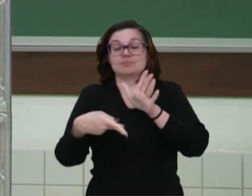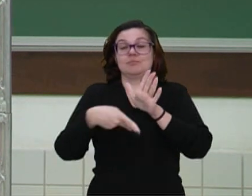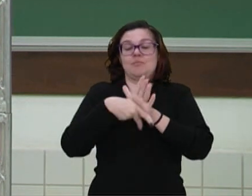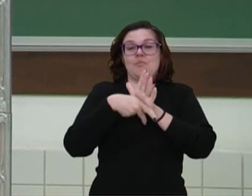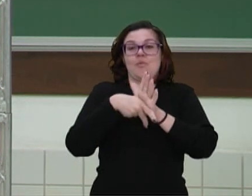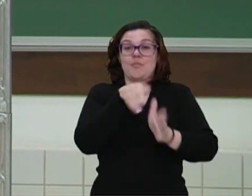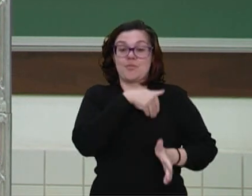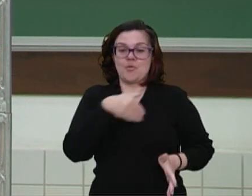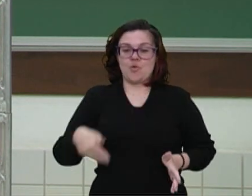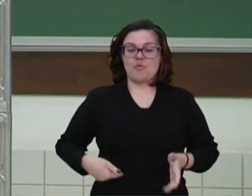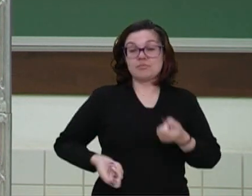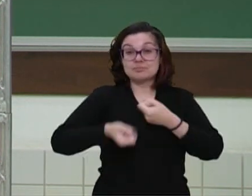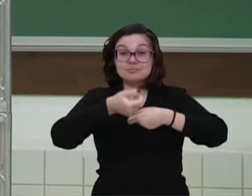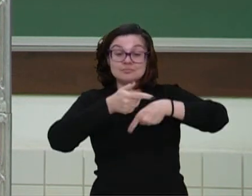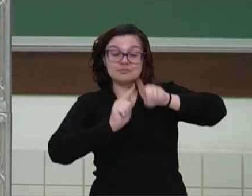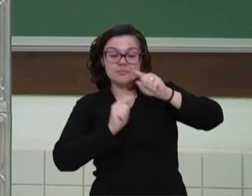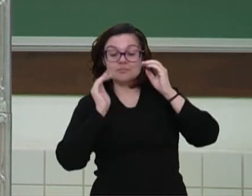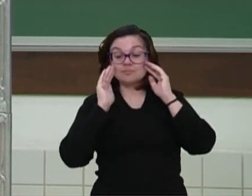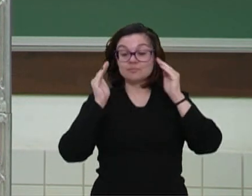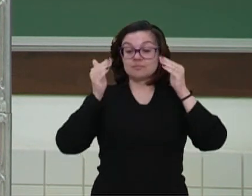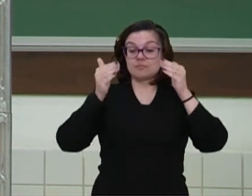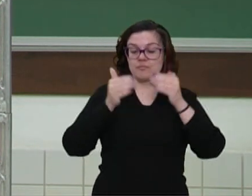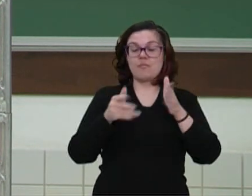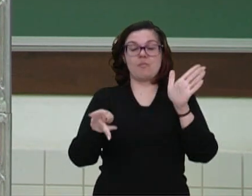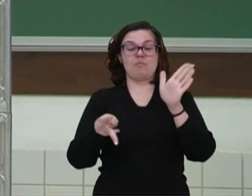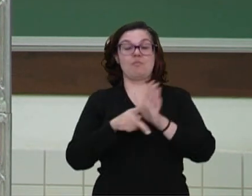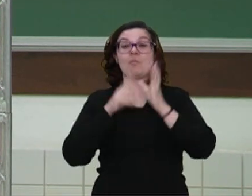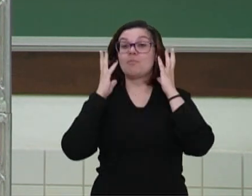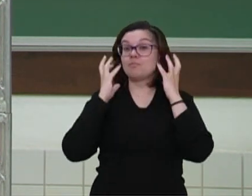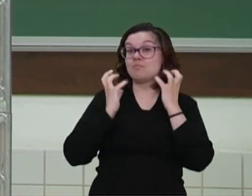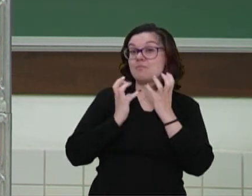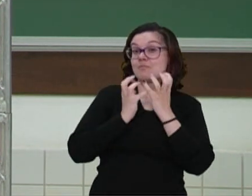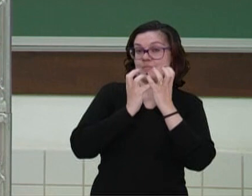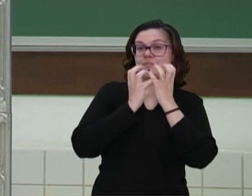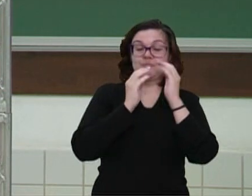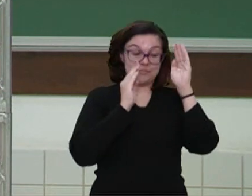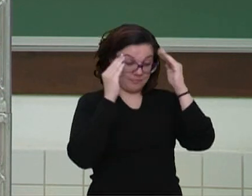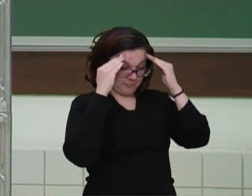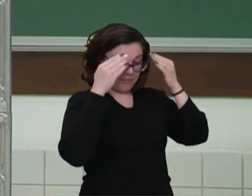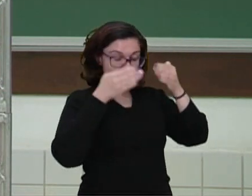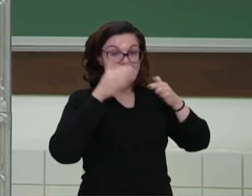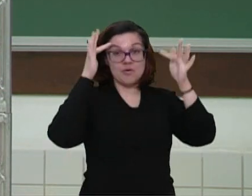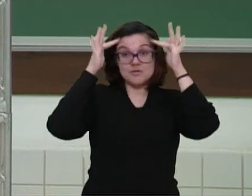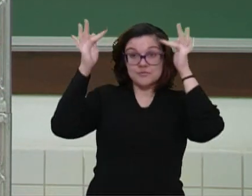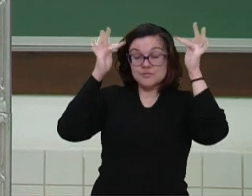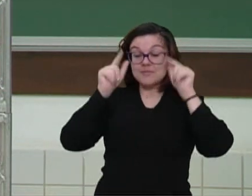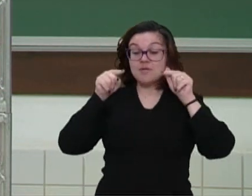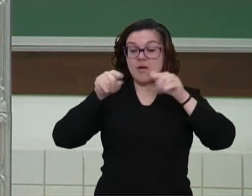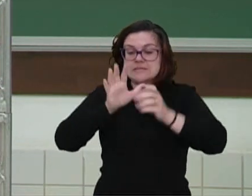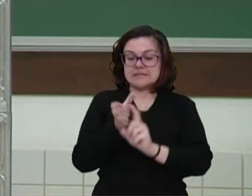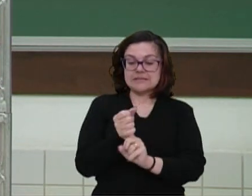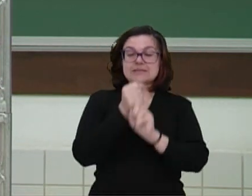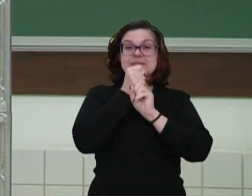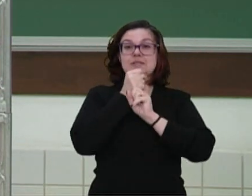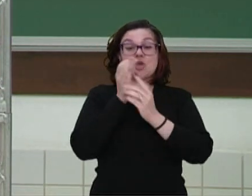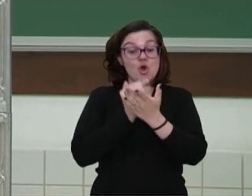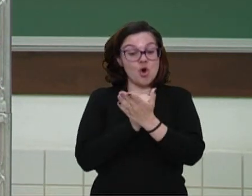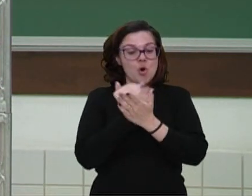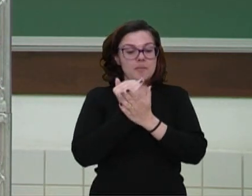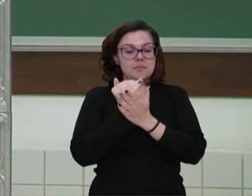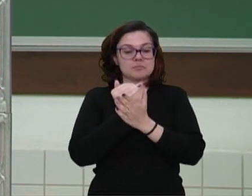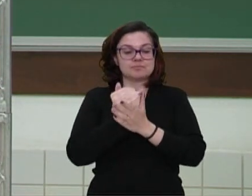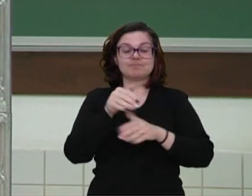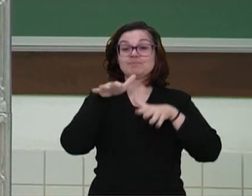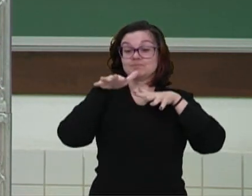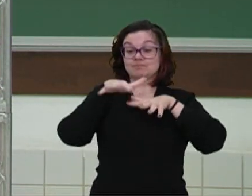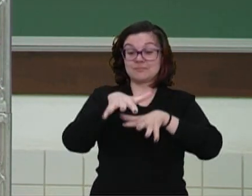meio revolucionário na perspectiva marxista, e essa repressão provocou um início de um recrudescimento